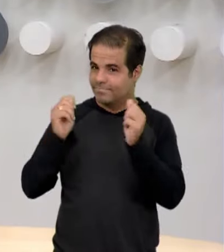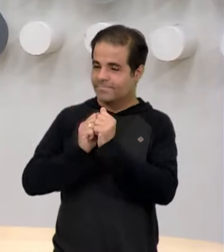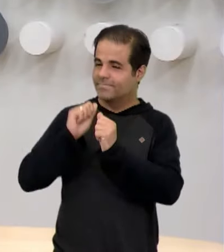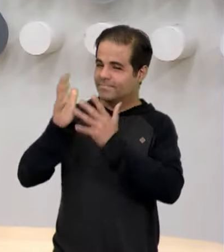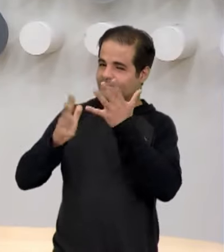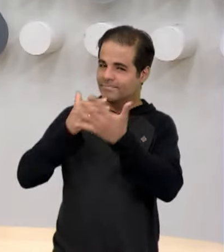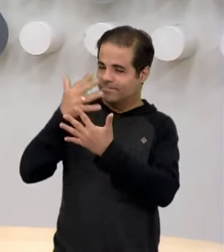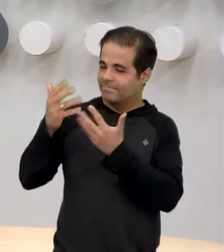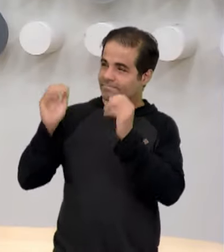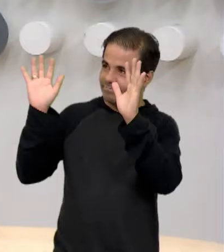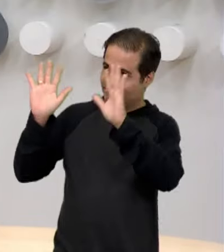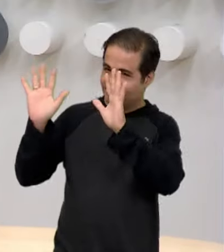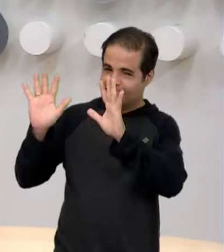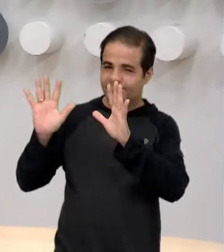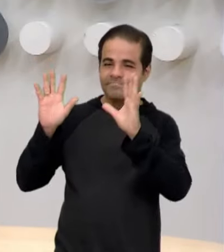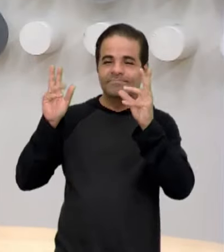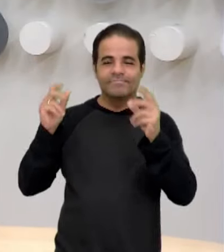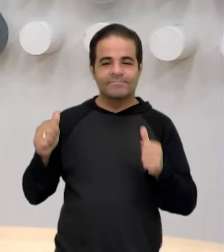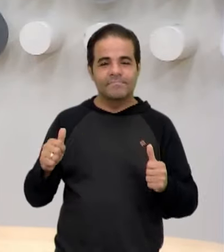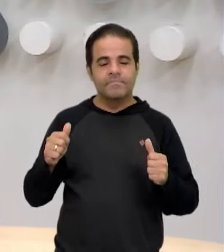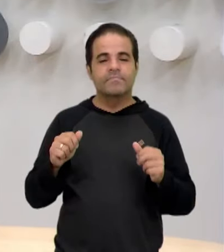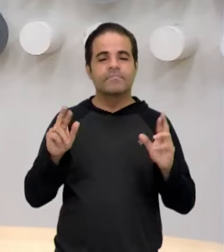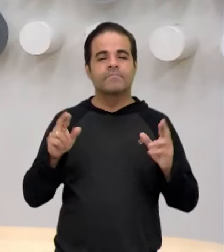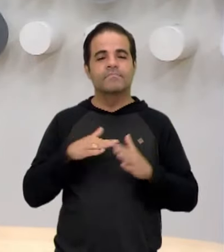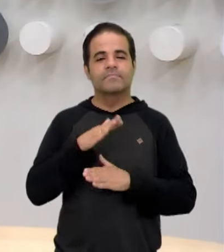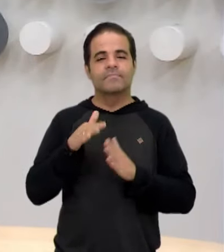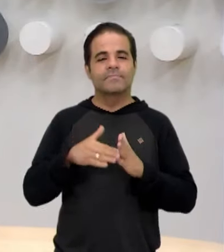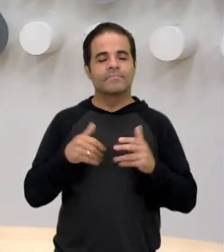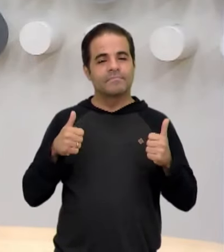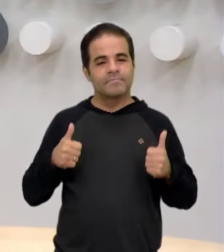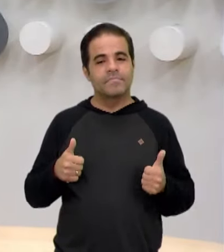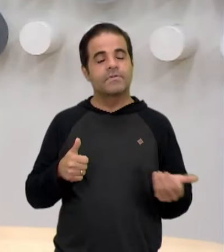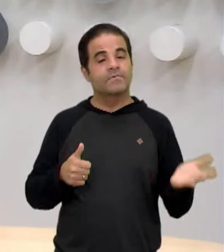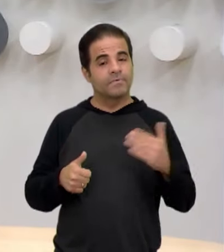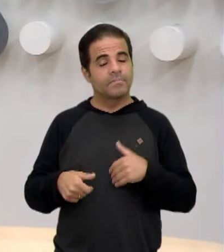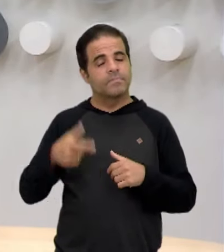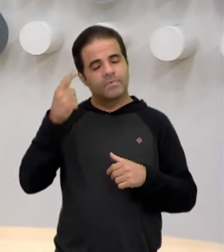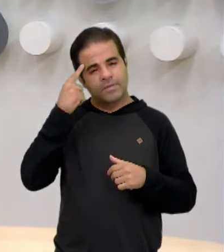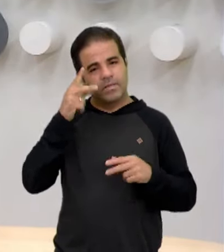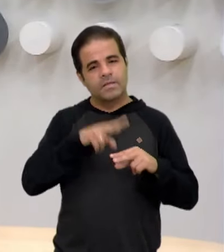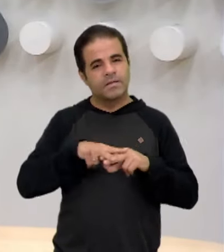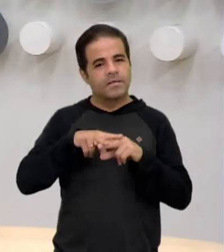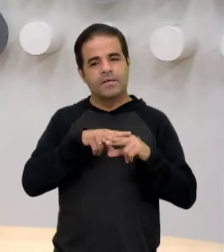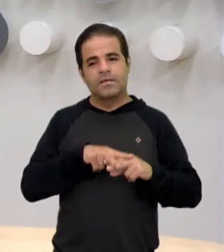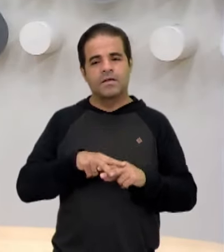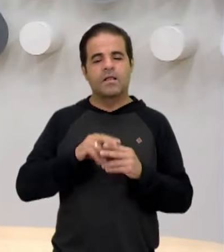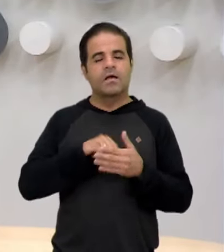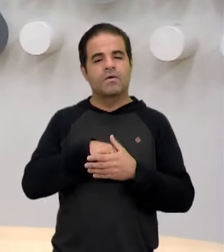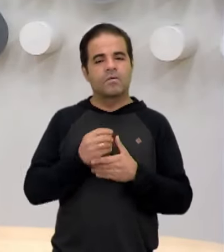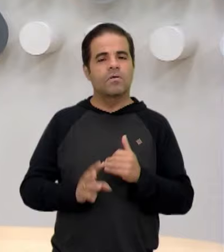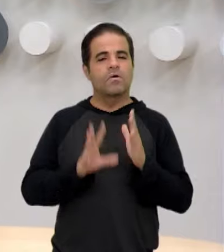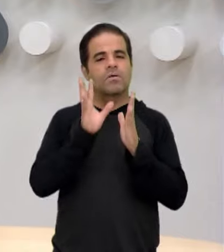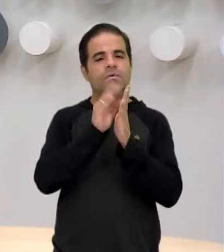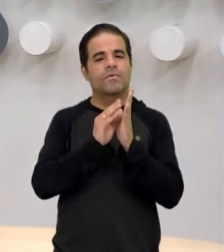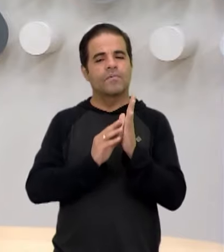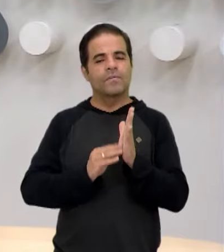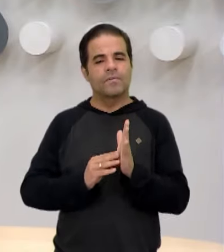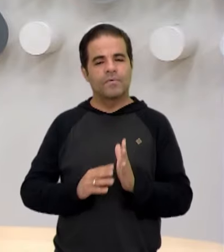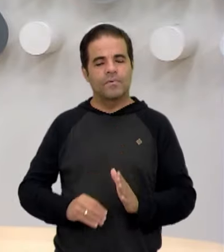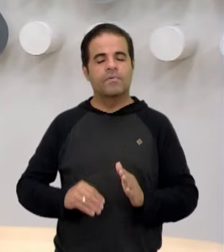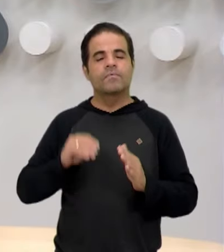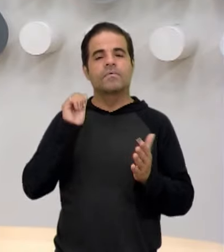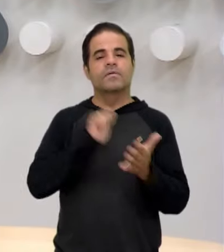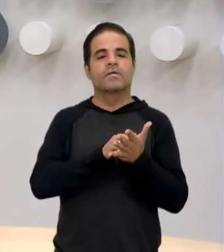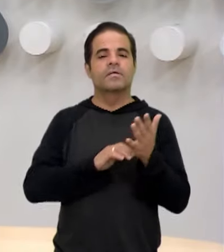Libras, que vai me ajudar. Eu espero que todos estejam bem e vamos recapitular então todos os conteúdos aí que a gente teve na